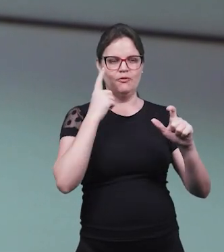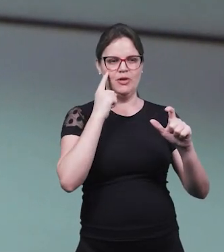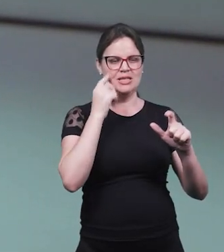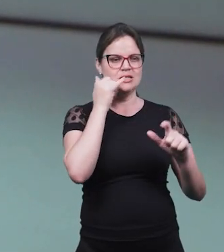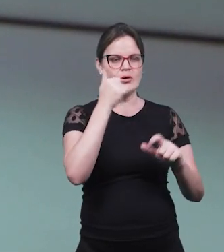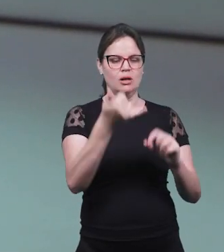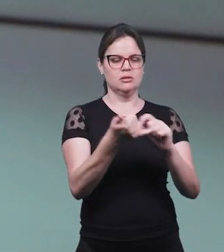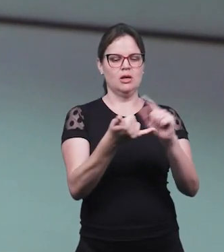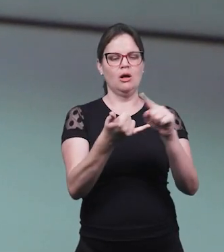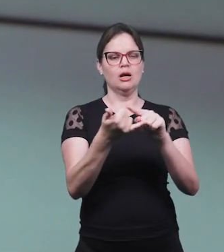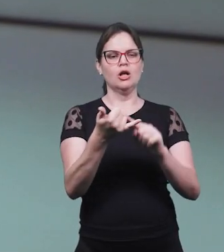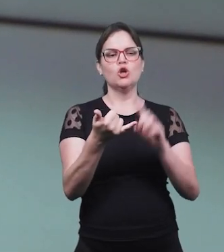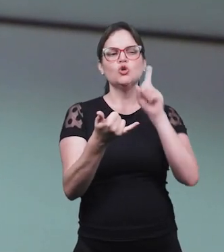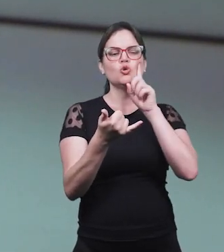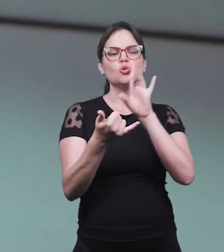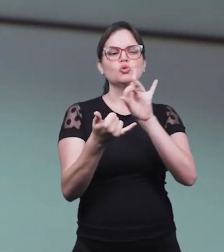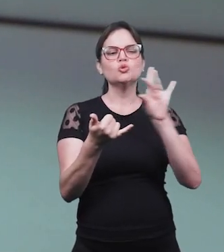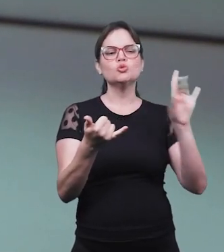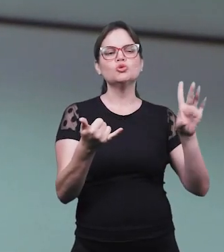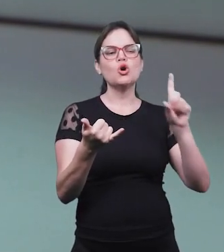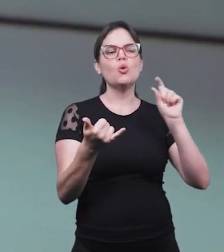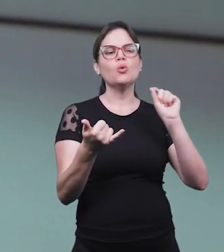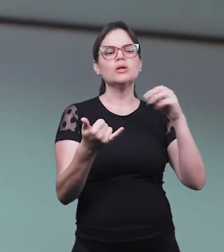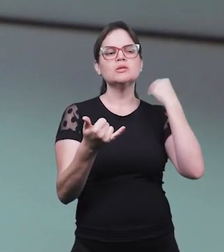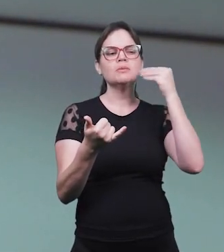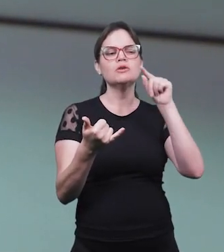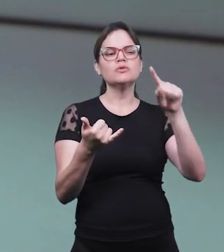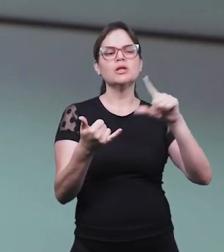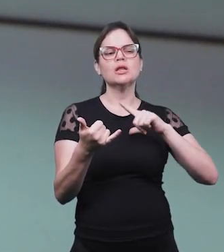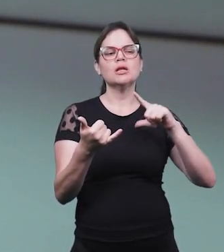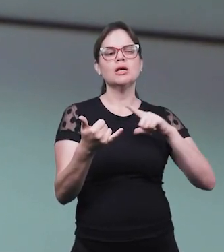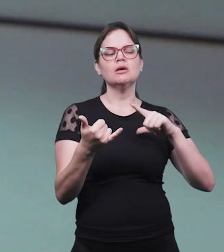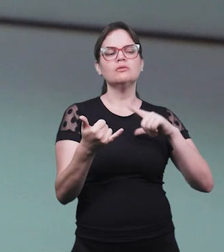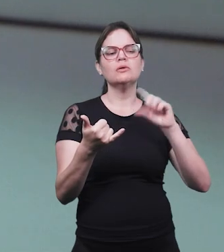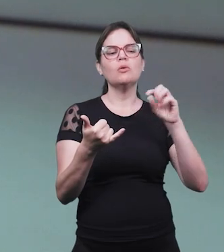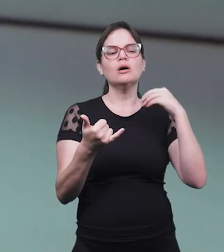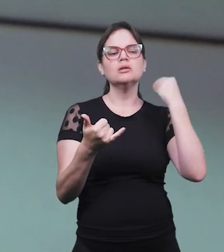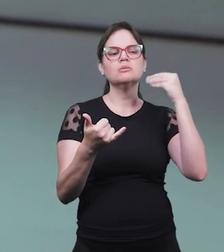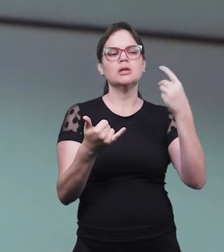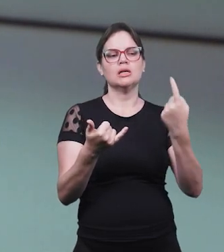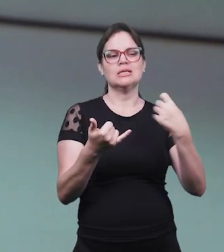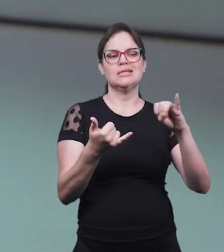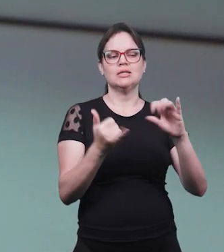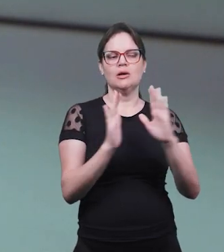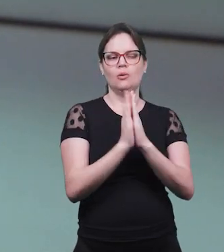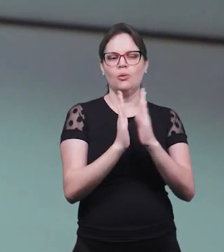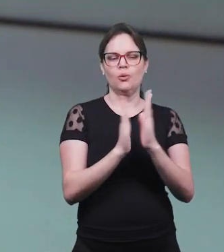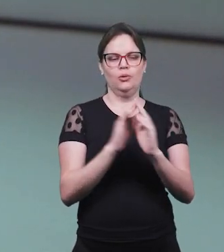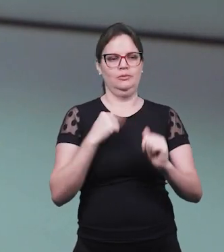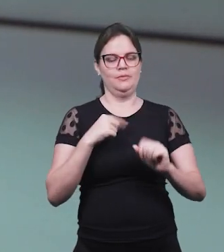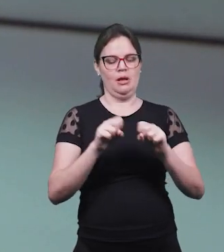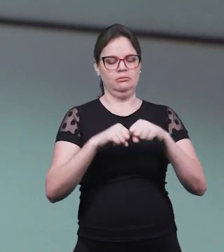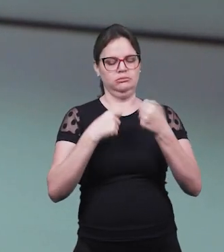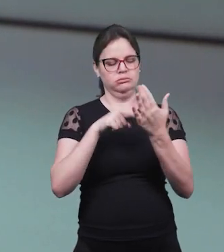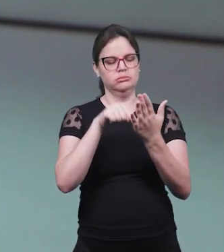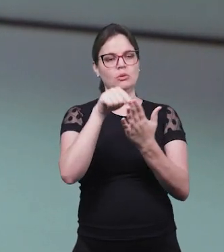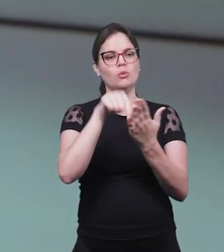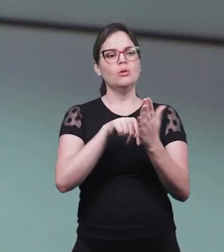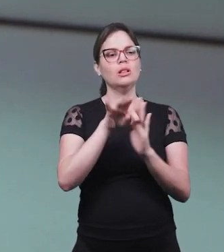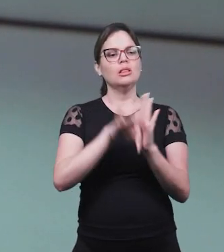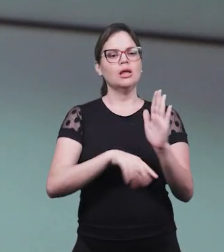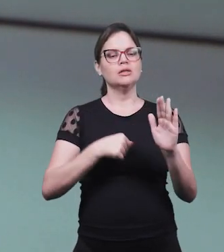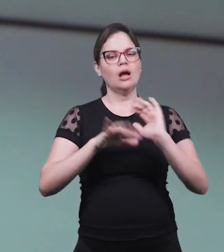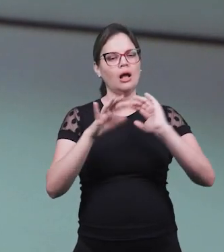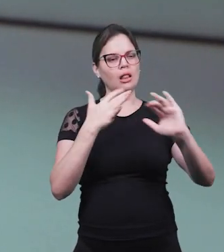anotem todos os dias qual foi a experiência que vocês tiveram, ou de oração, ou de ouvir a voz do Senhor, de ser tocado num louvor,